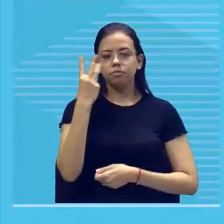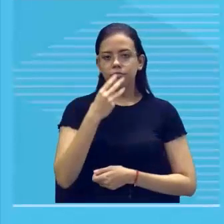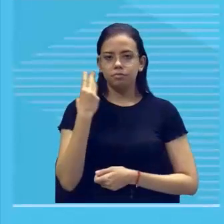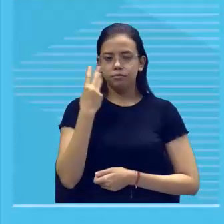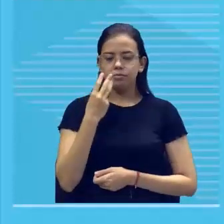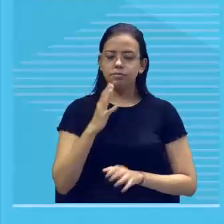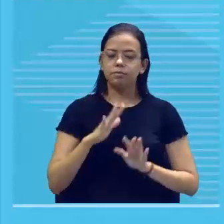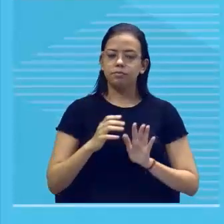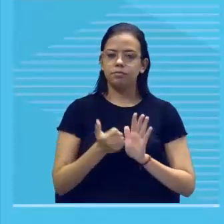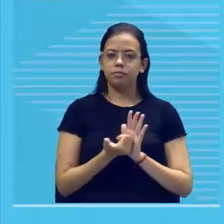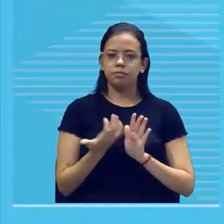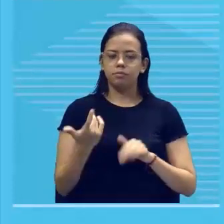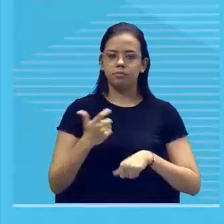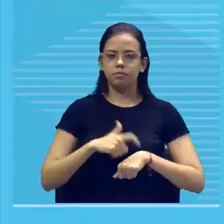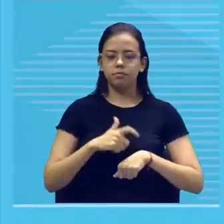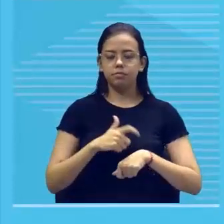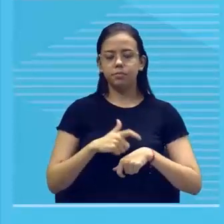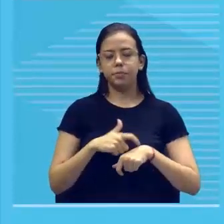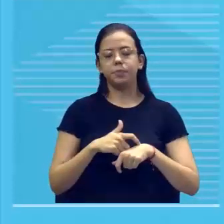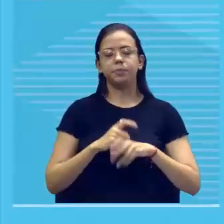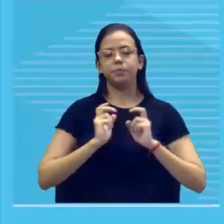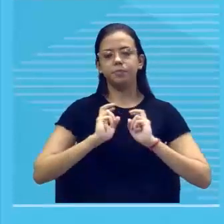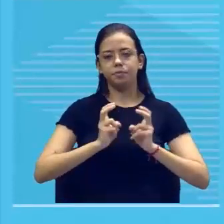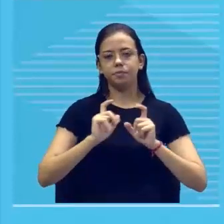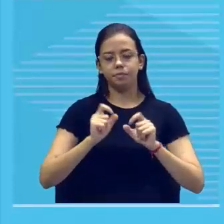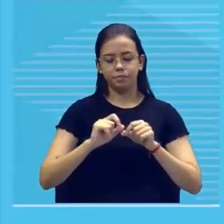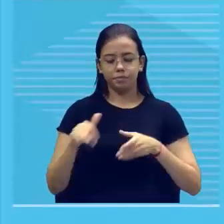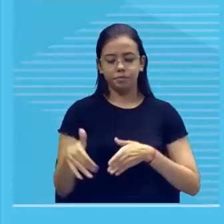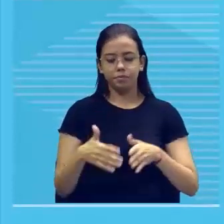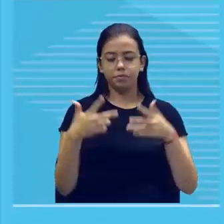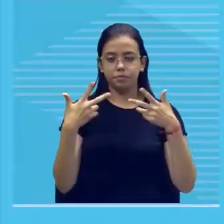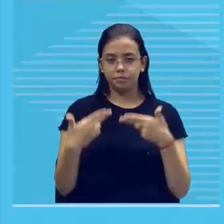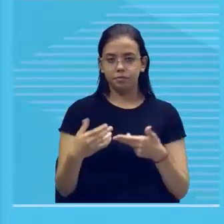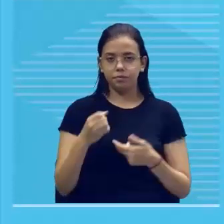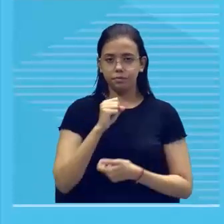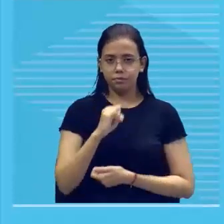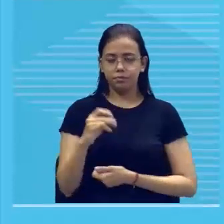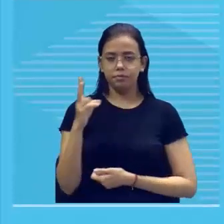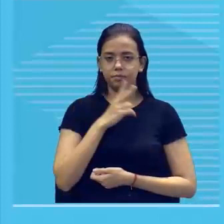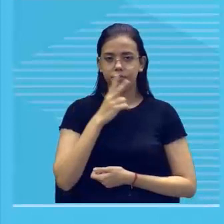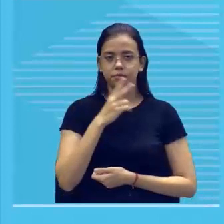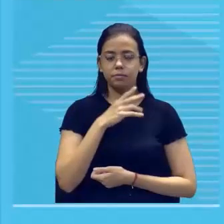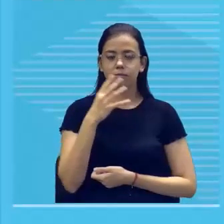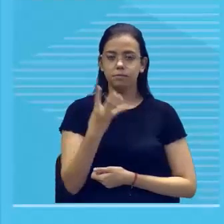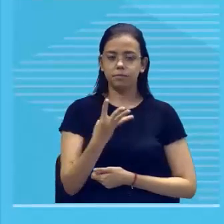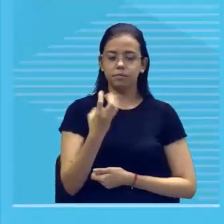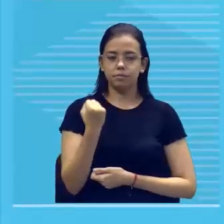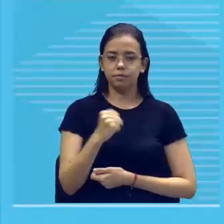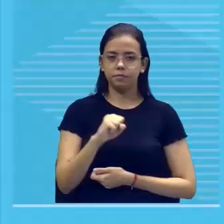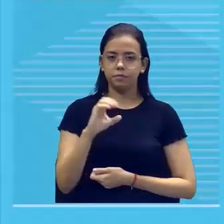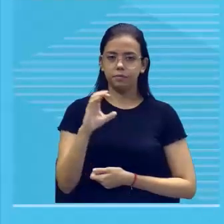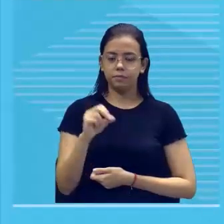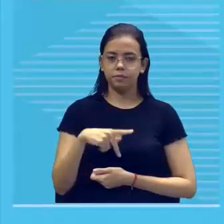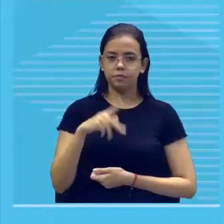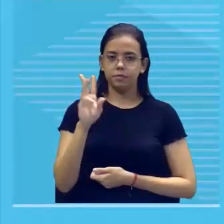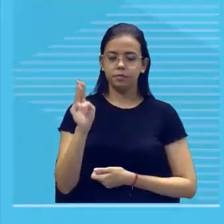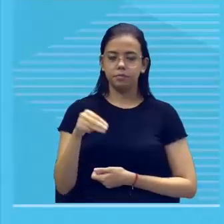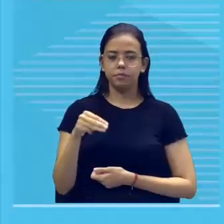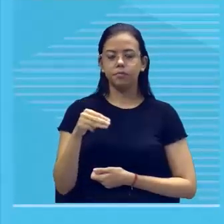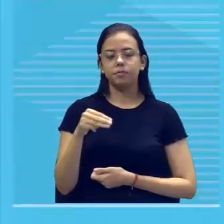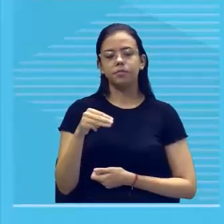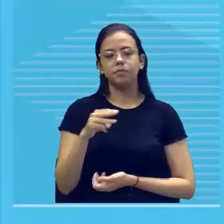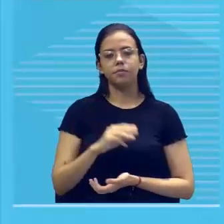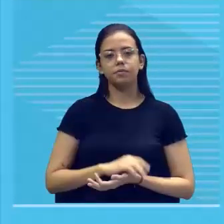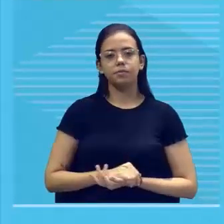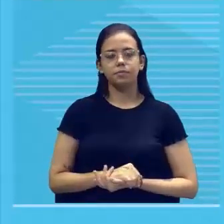em quanto tempo Tree Faria o mesmo percurso se a velocidade fosse de 480 km